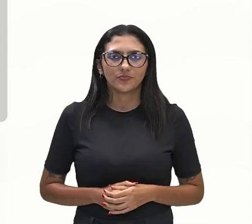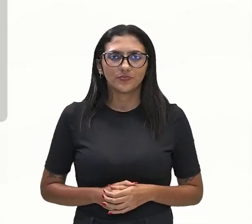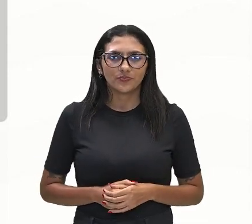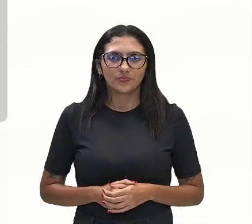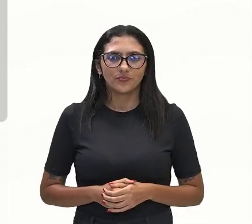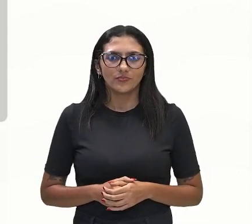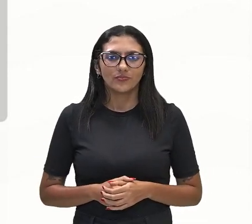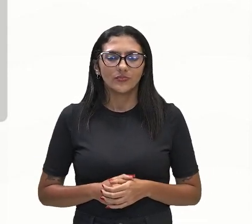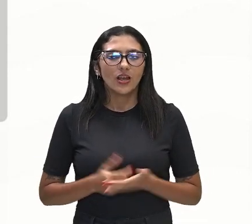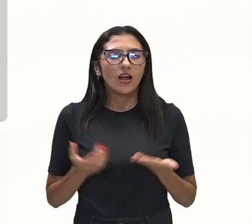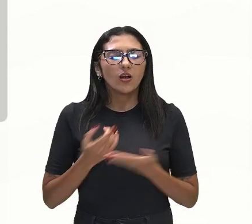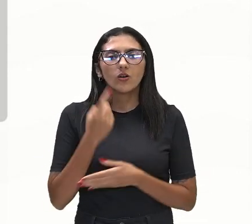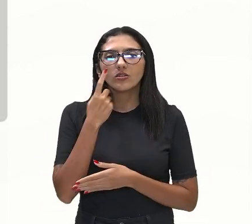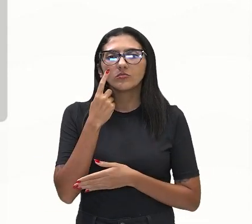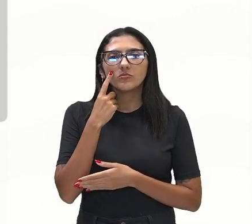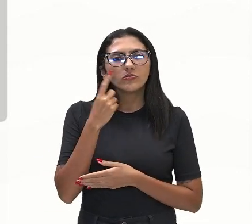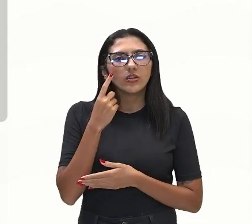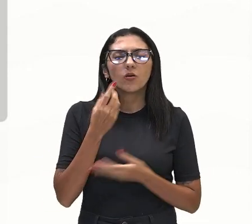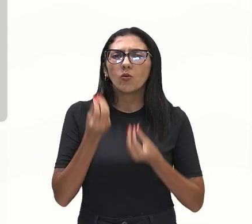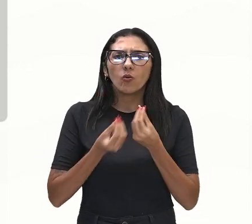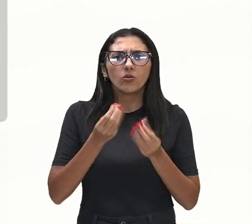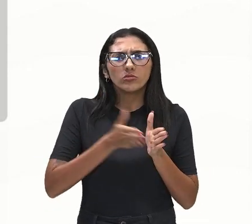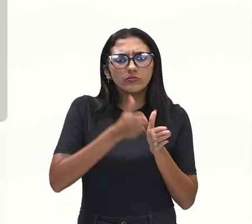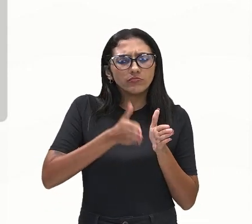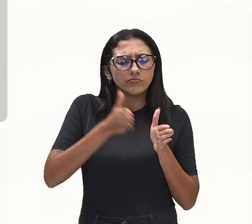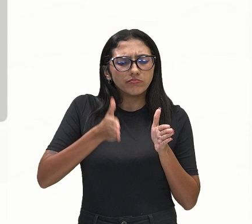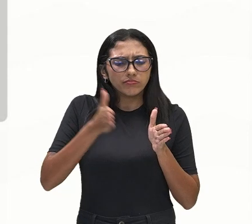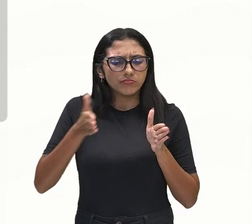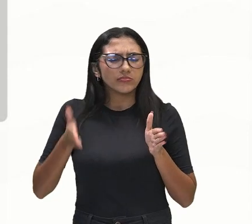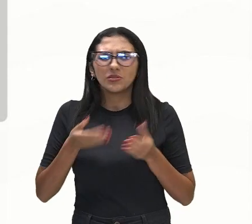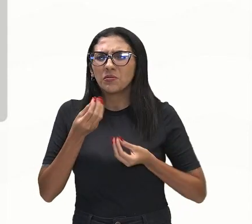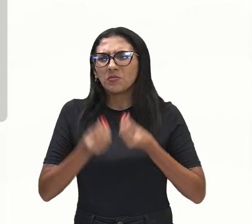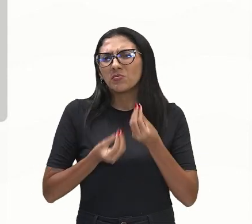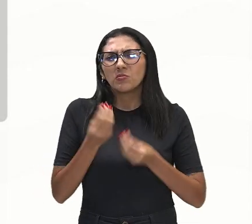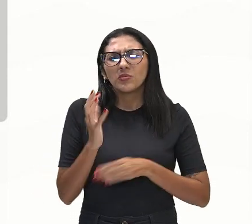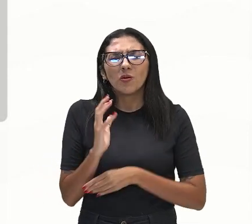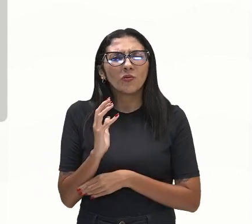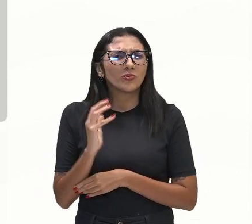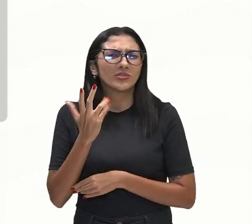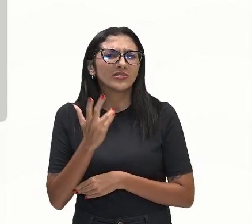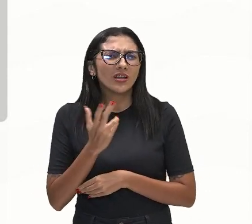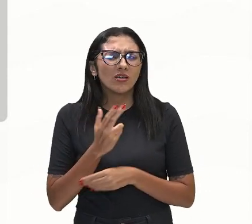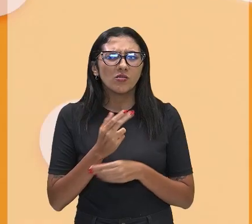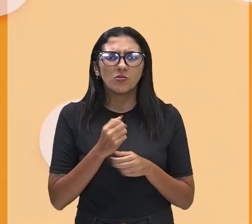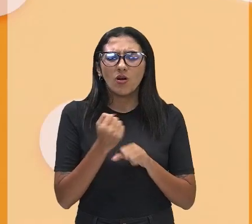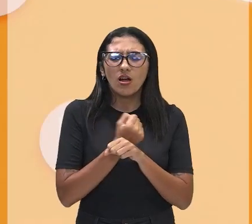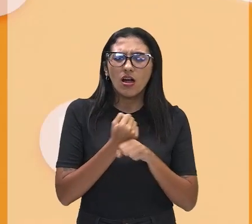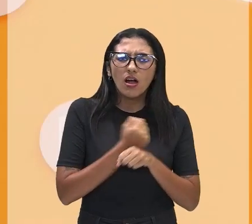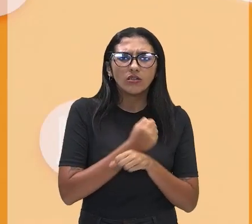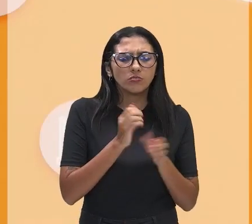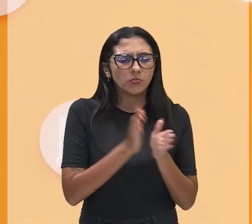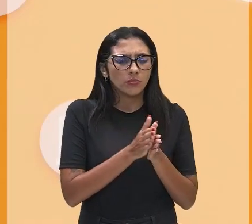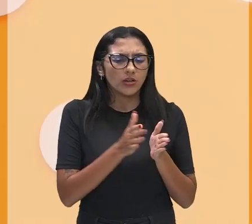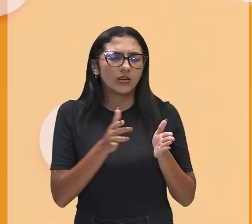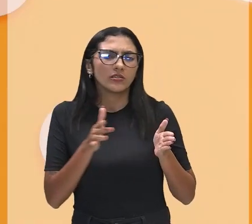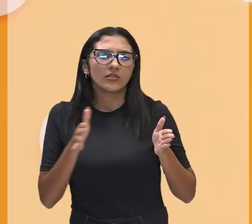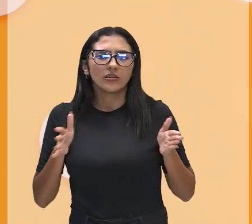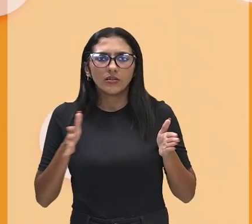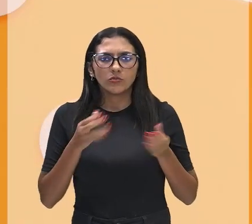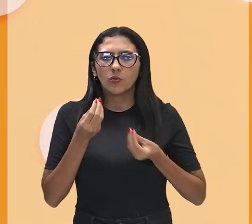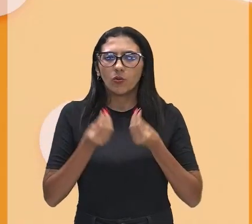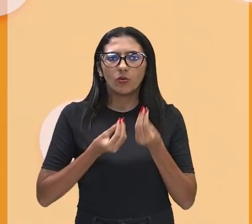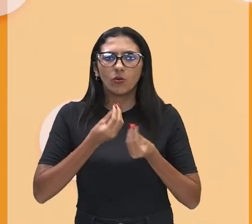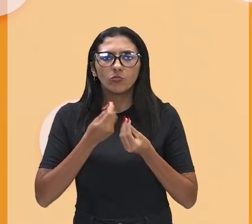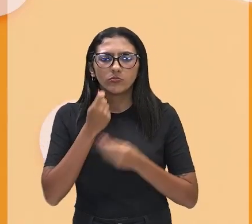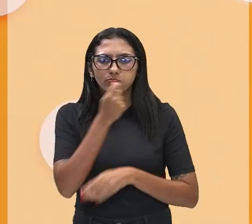sua parte cronológica, como que vai ocorrer tudo isso em relação, né, aí a